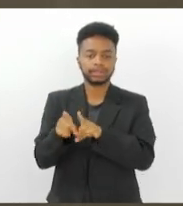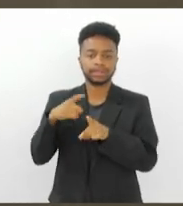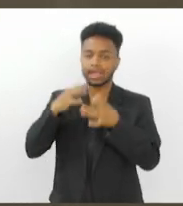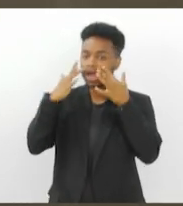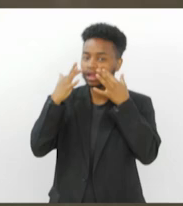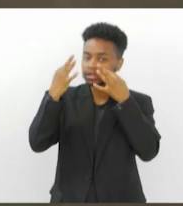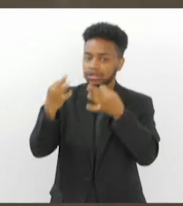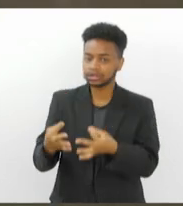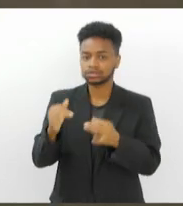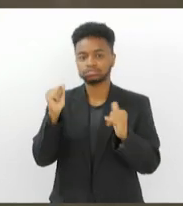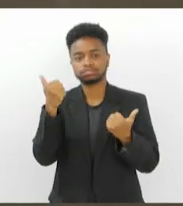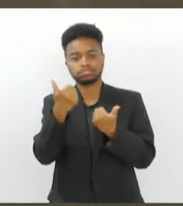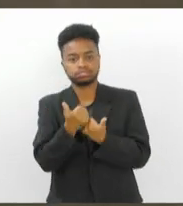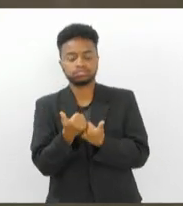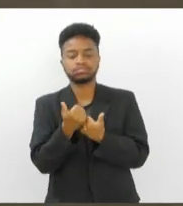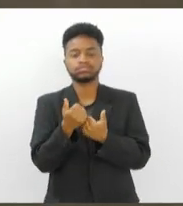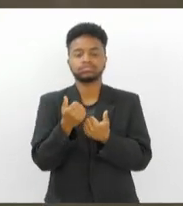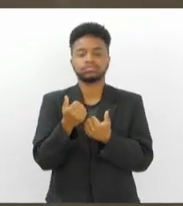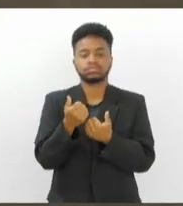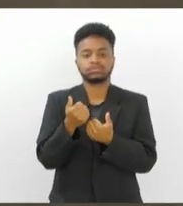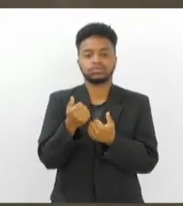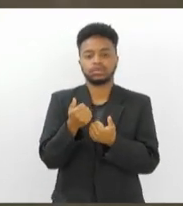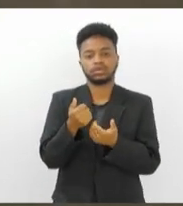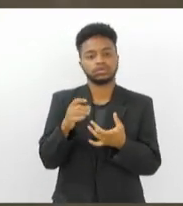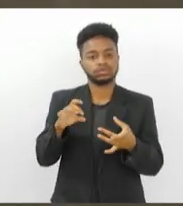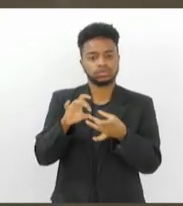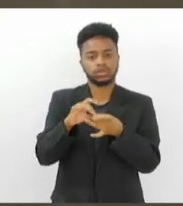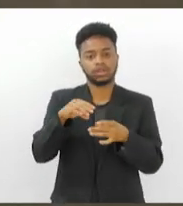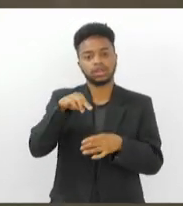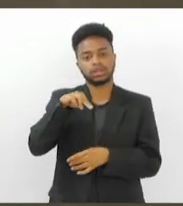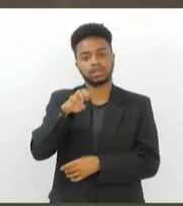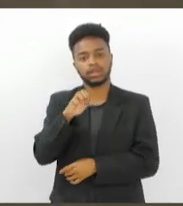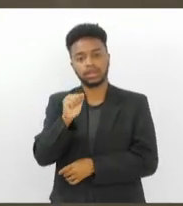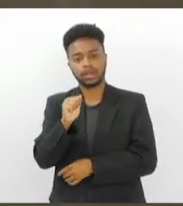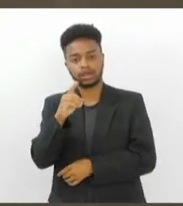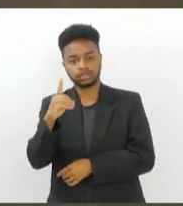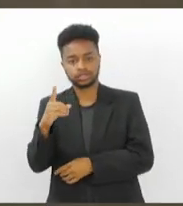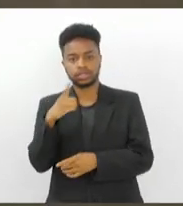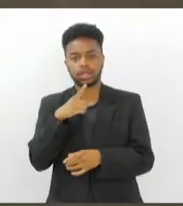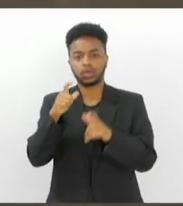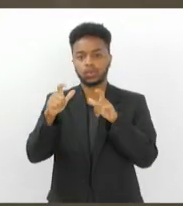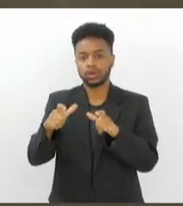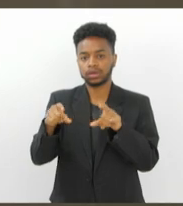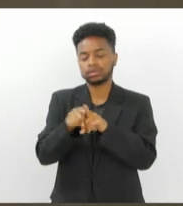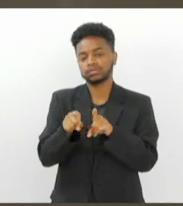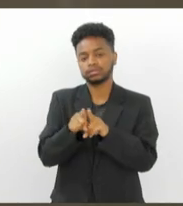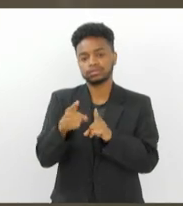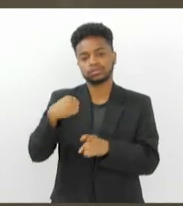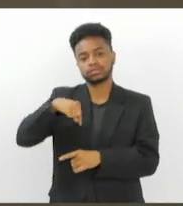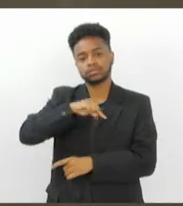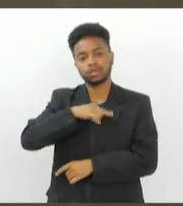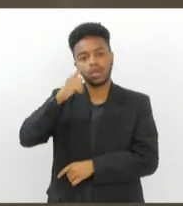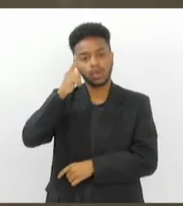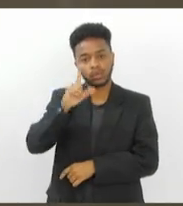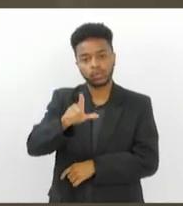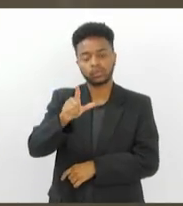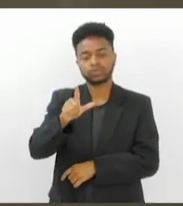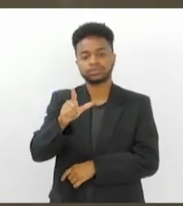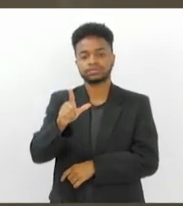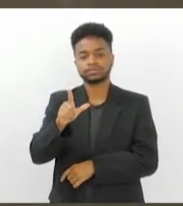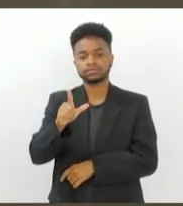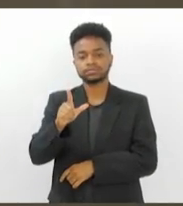atenção Total suporte dentro do nosso NEAD ali também a gente tem um um espaço que a gente consiga que a gente vai conseguir